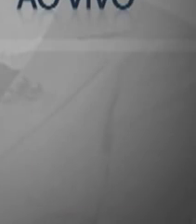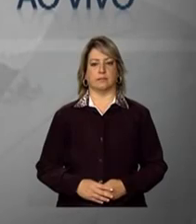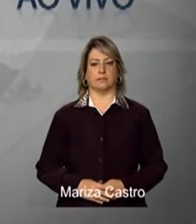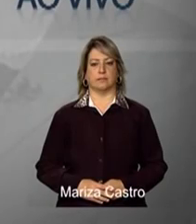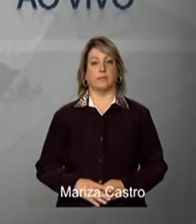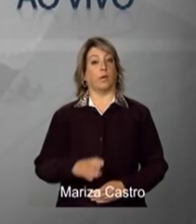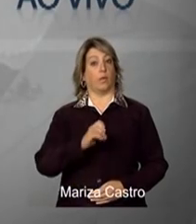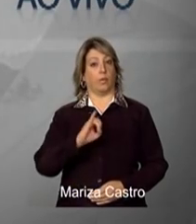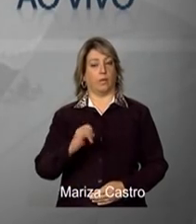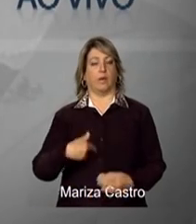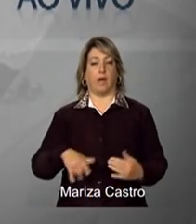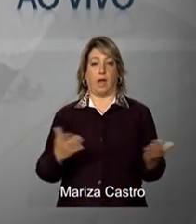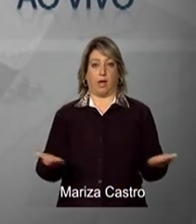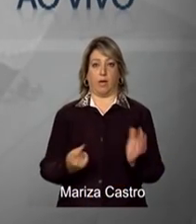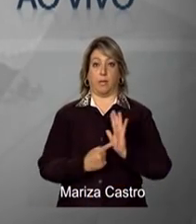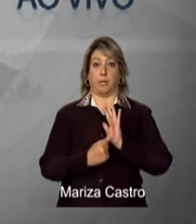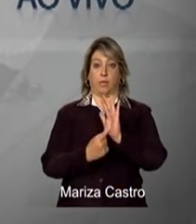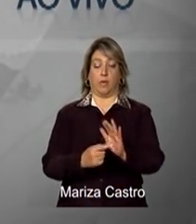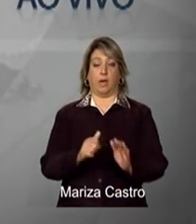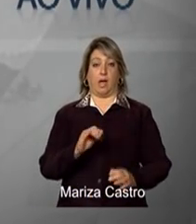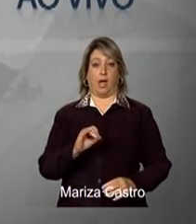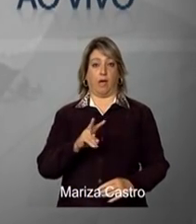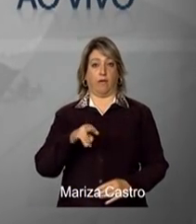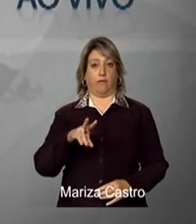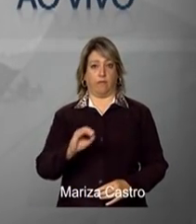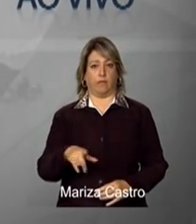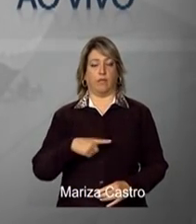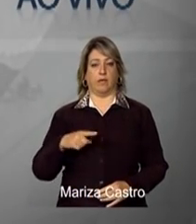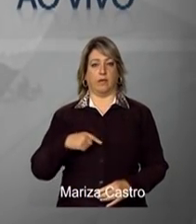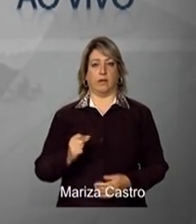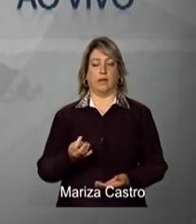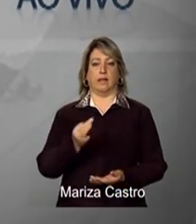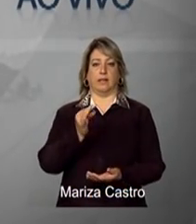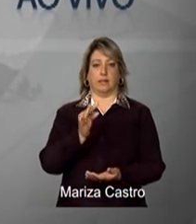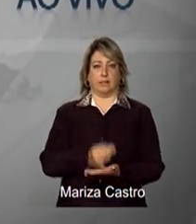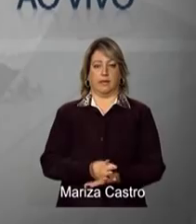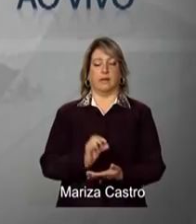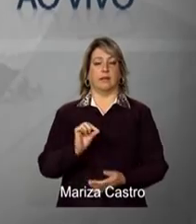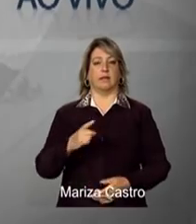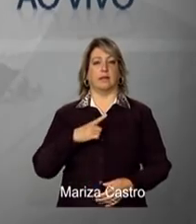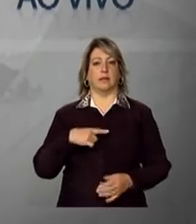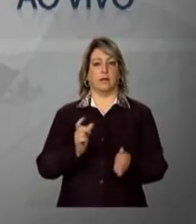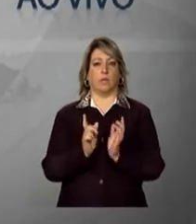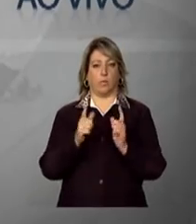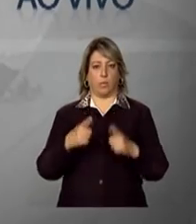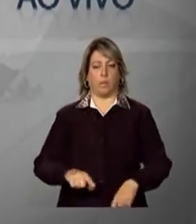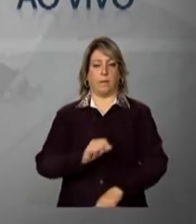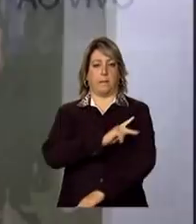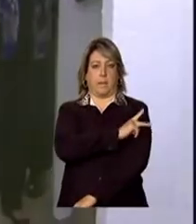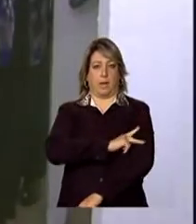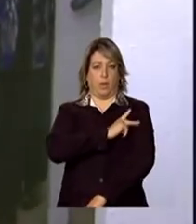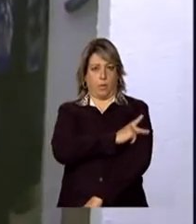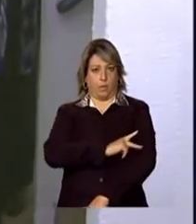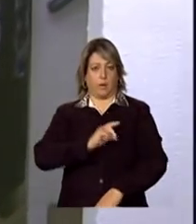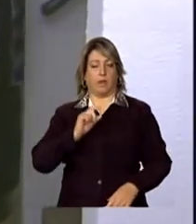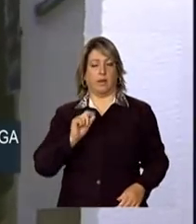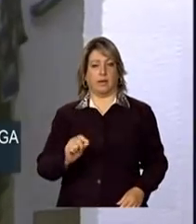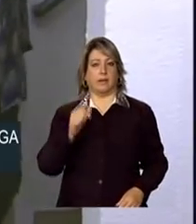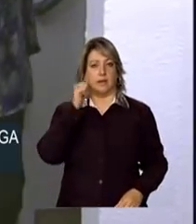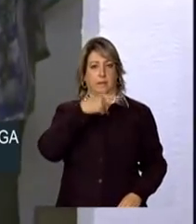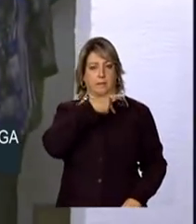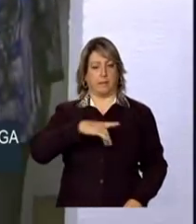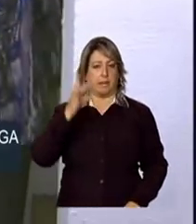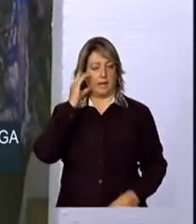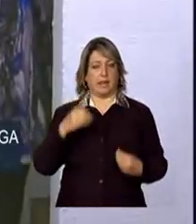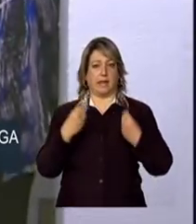Olá, interrompemos a programação para voltar ao vivo a Teresina, no Piauí, onde a presidenta Dilma Rousseff entrega apartamentos do programa